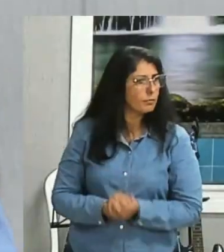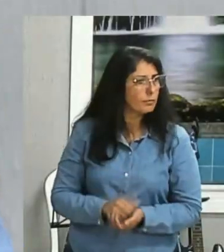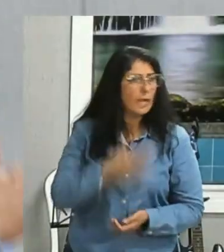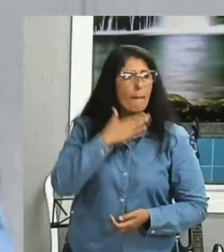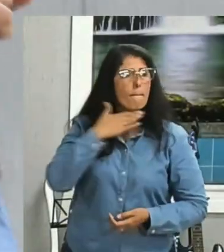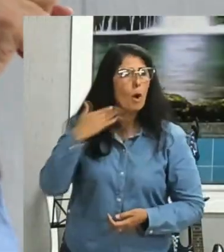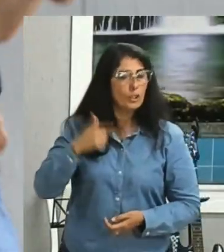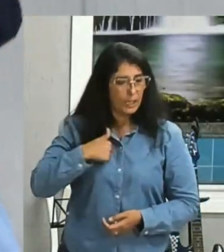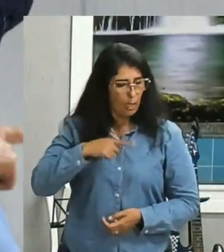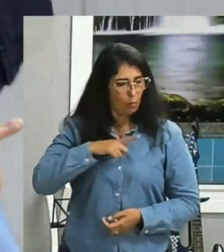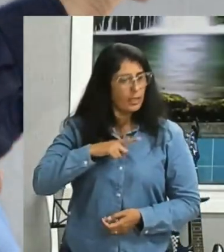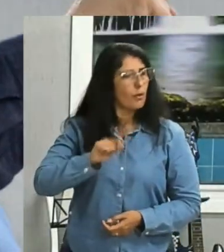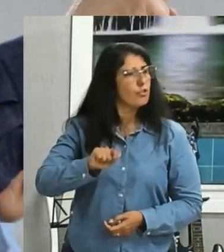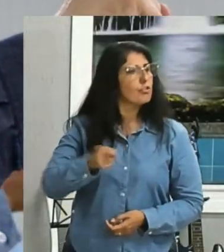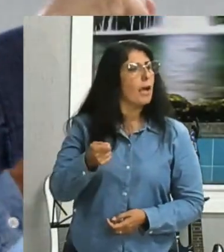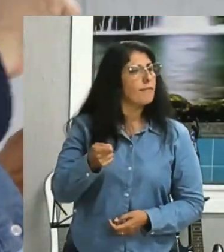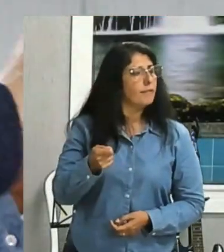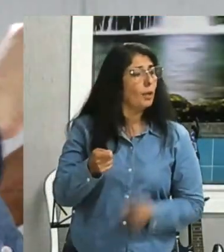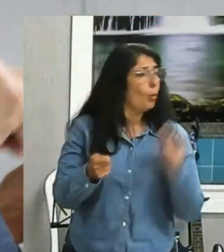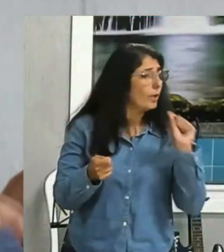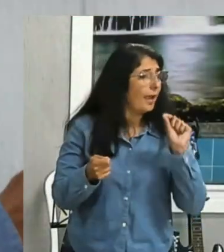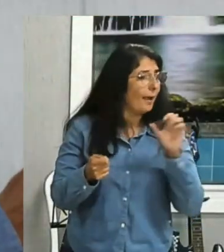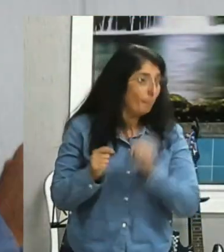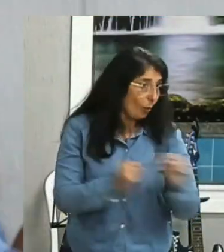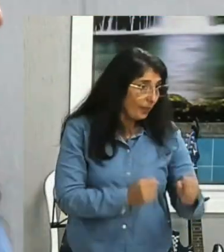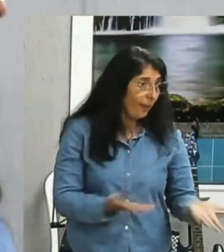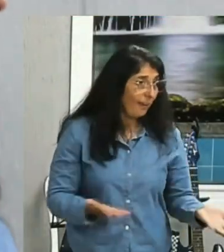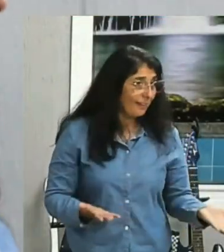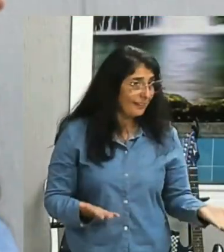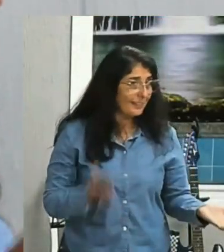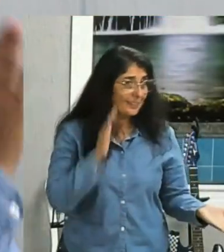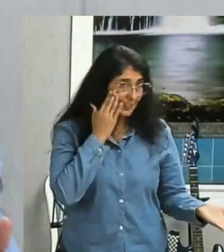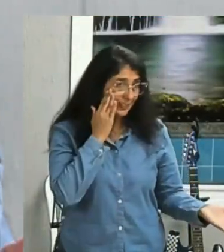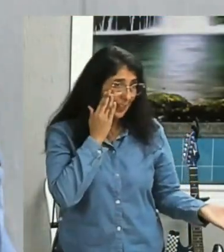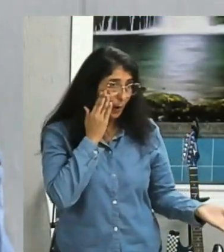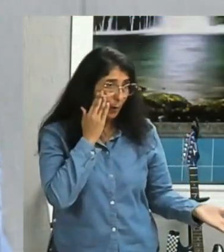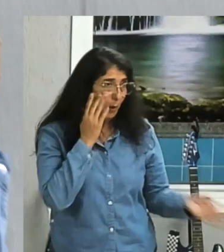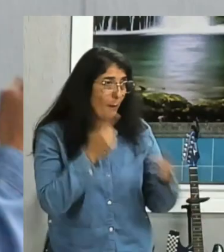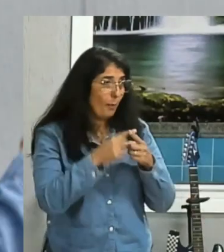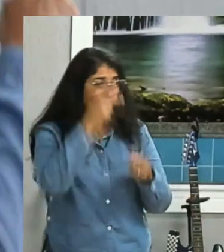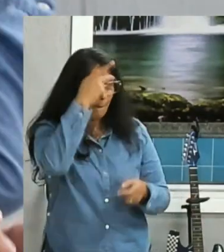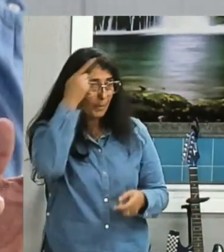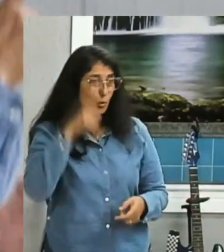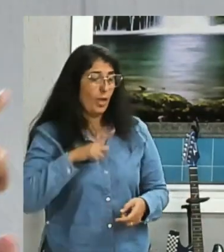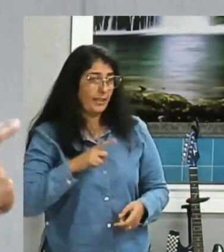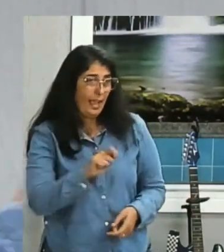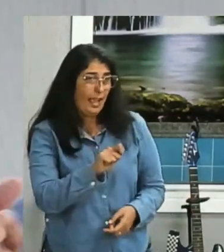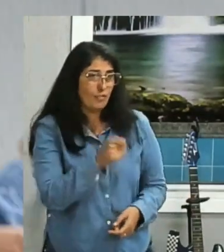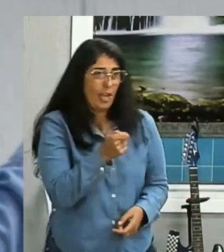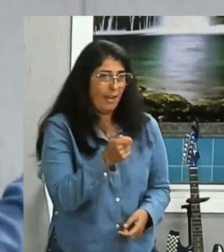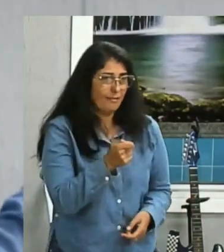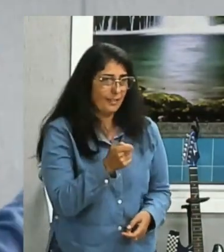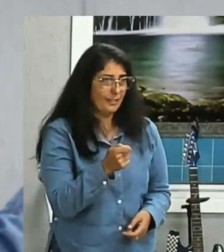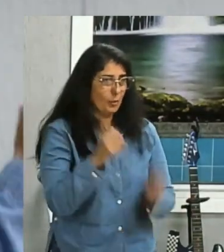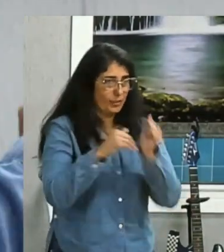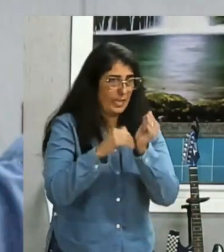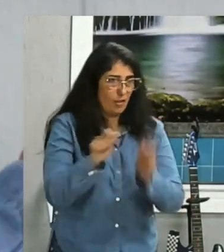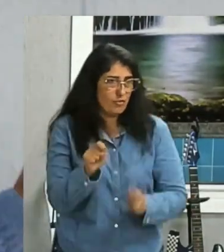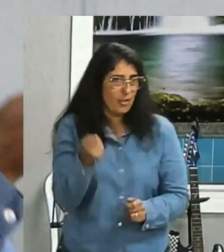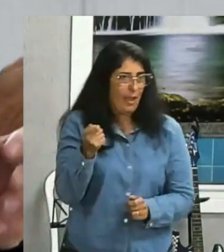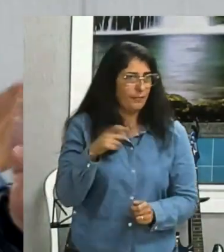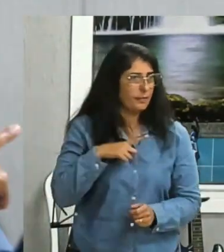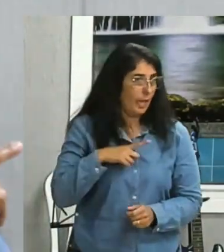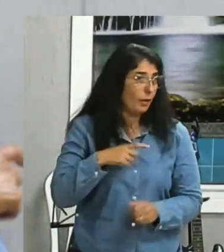O Hades é o mesmo Sheol do Antigo Testamento. É o lugar da habitação dos